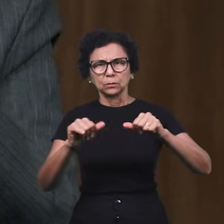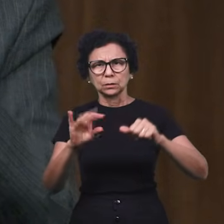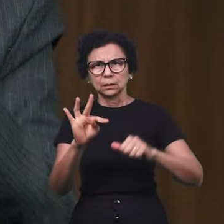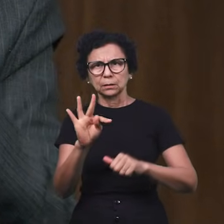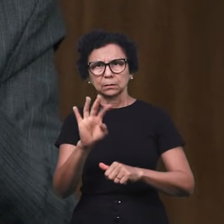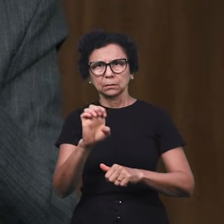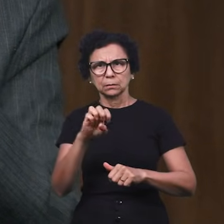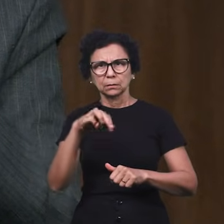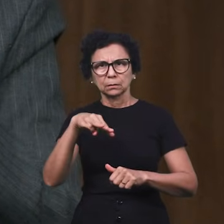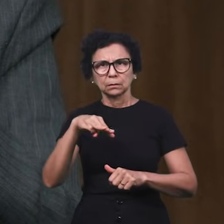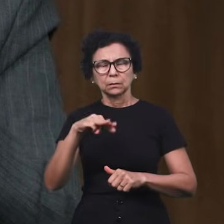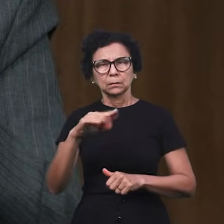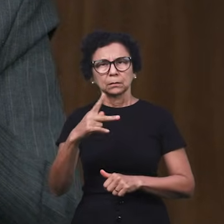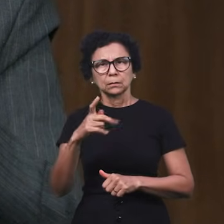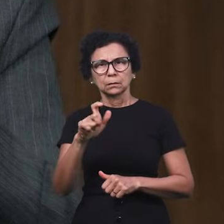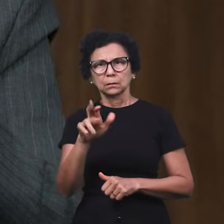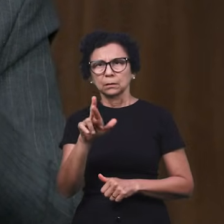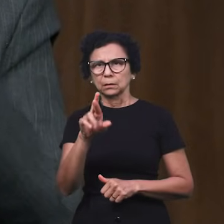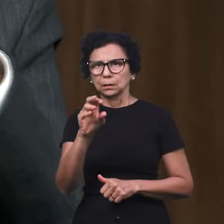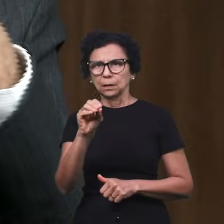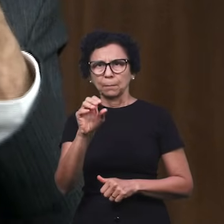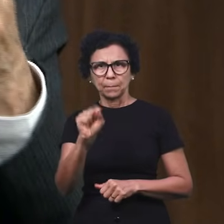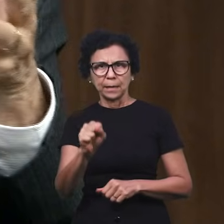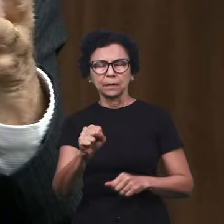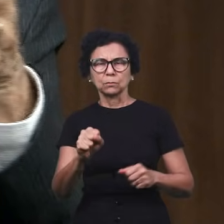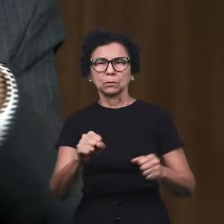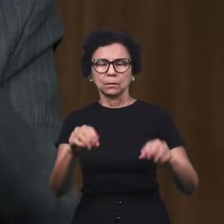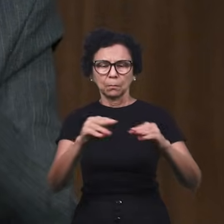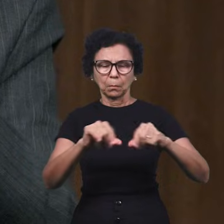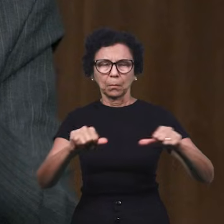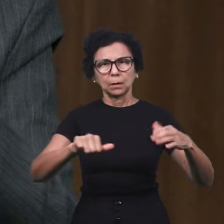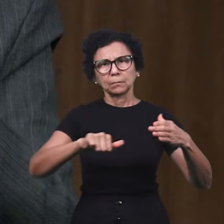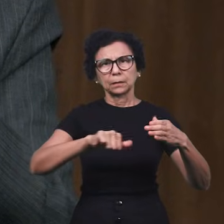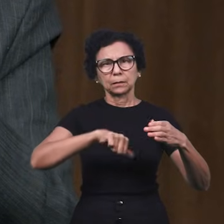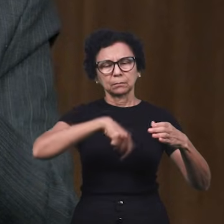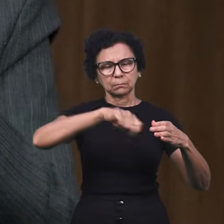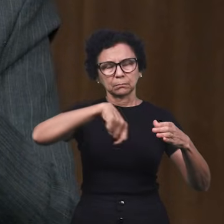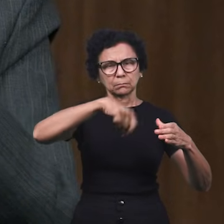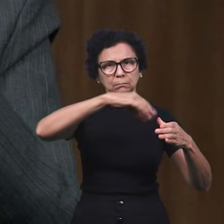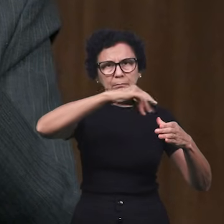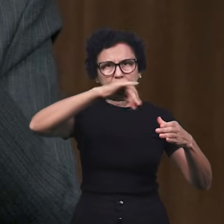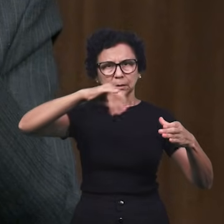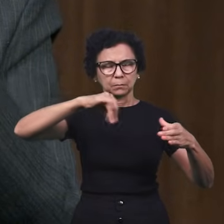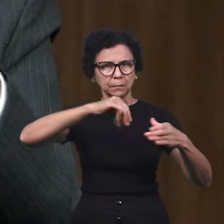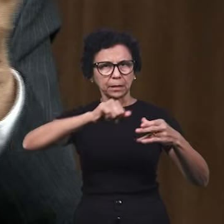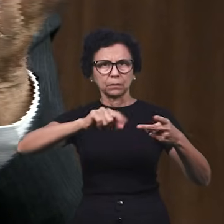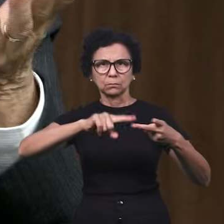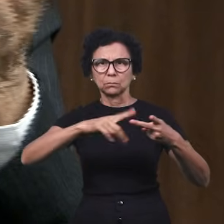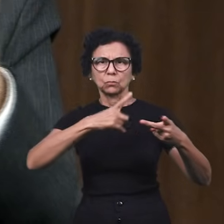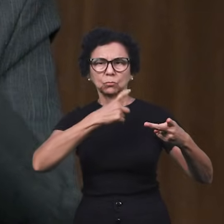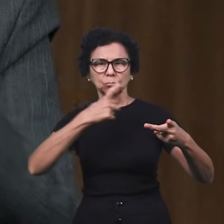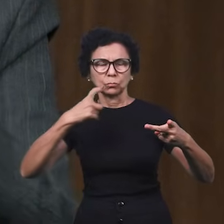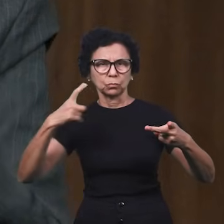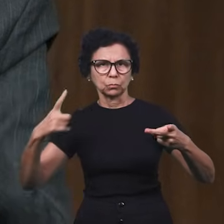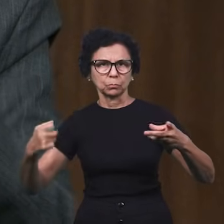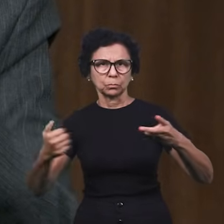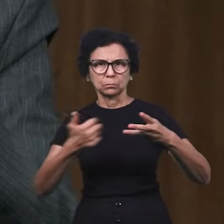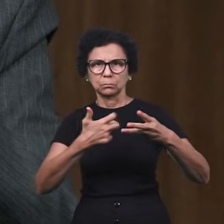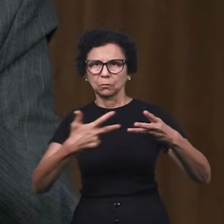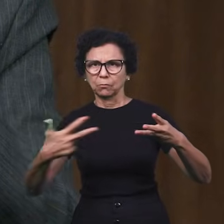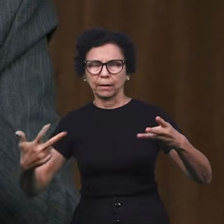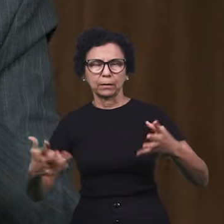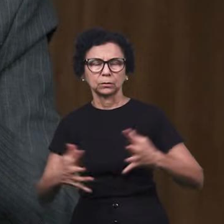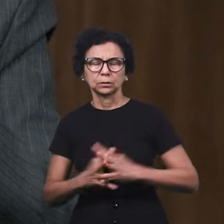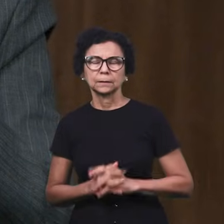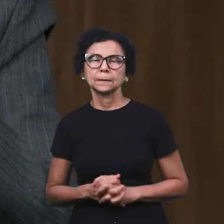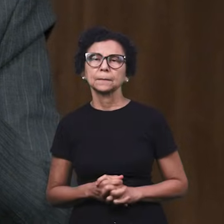comentadas pelo pastor Serlon, o desejo de buscar essas especiarias e também a